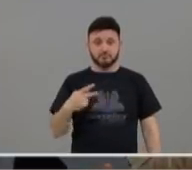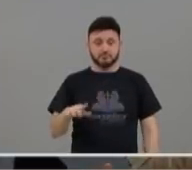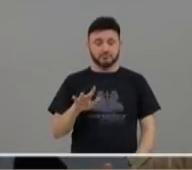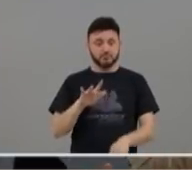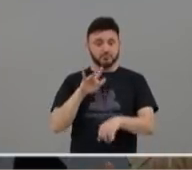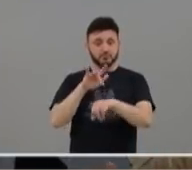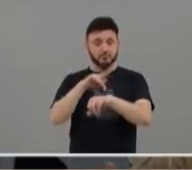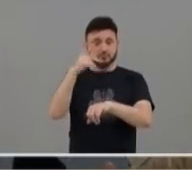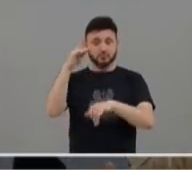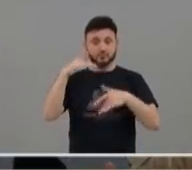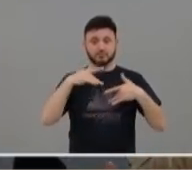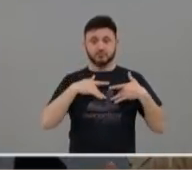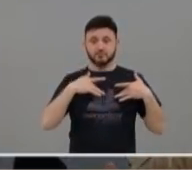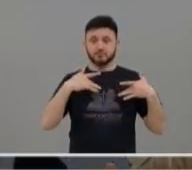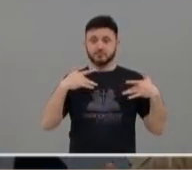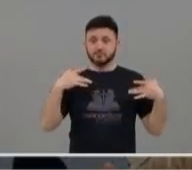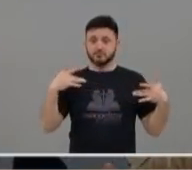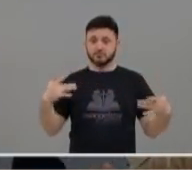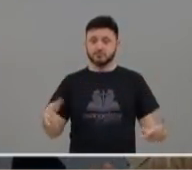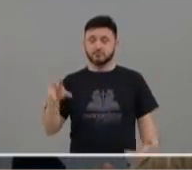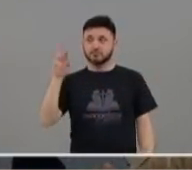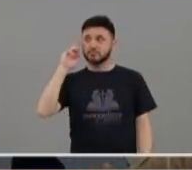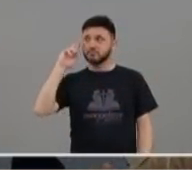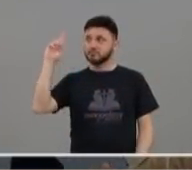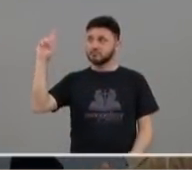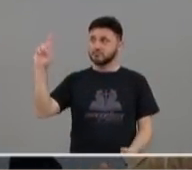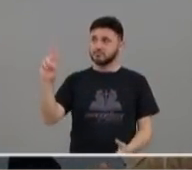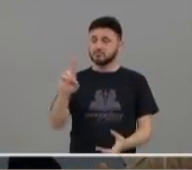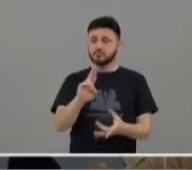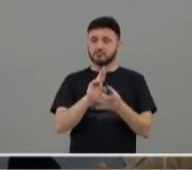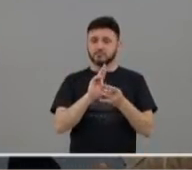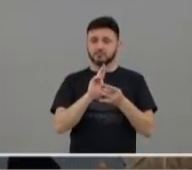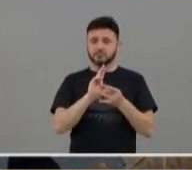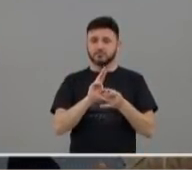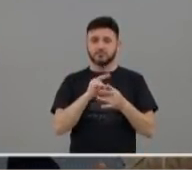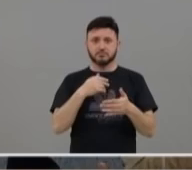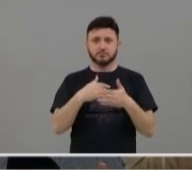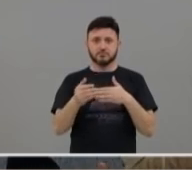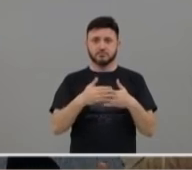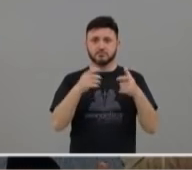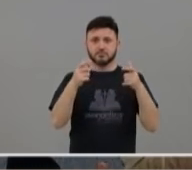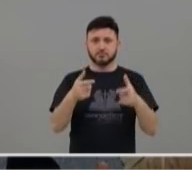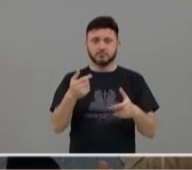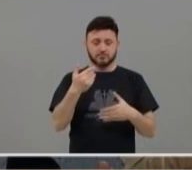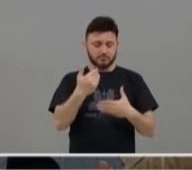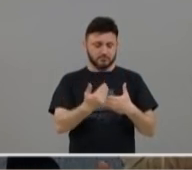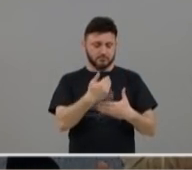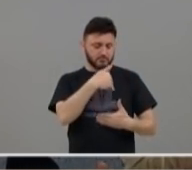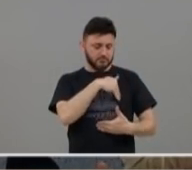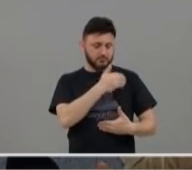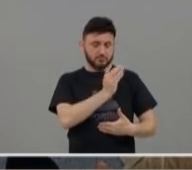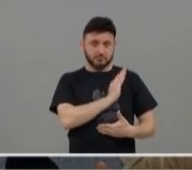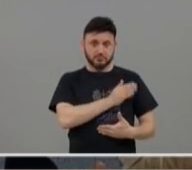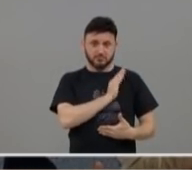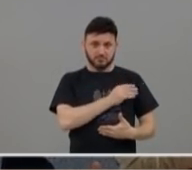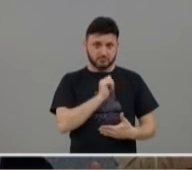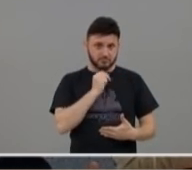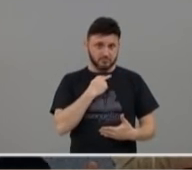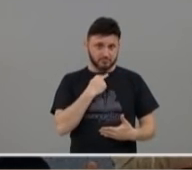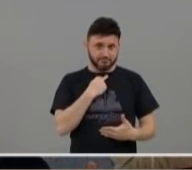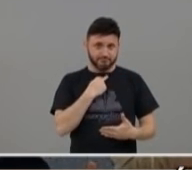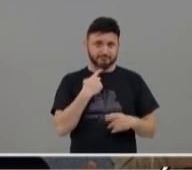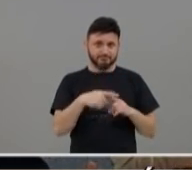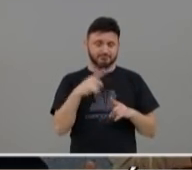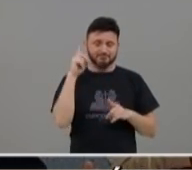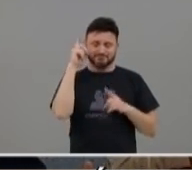pela sua misericórdia. O Senhor está nesse momento, indo aonde você não pode ir, aonde as dificuldades têm gritado.